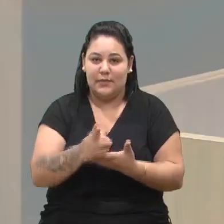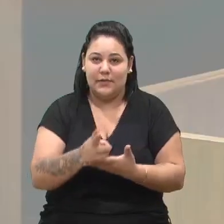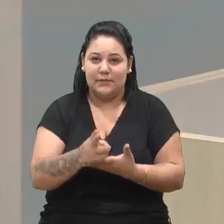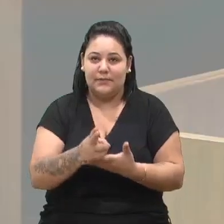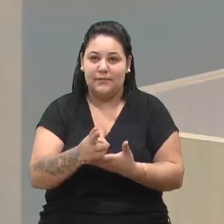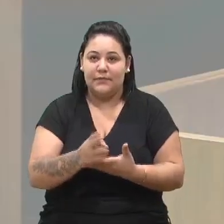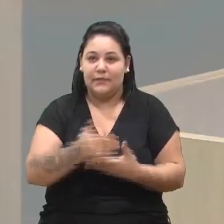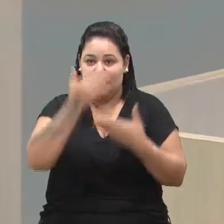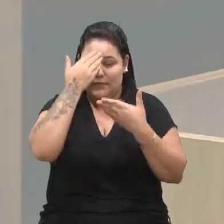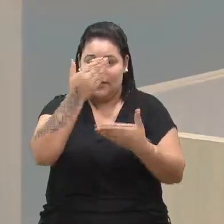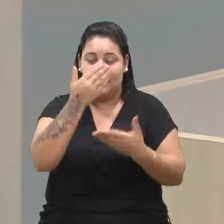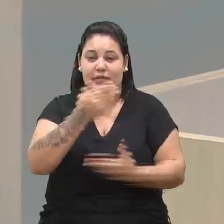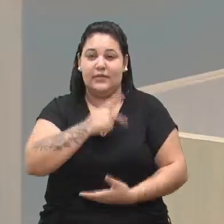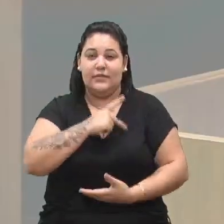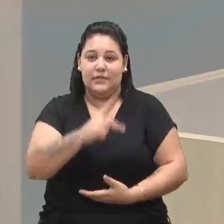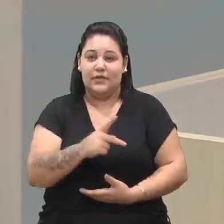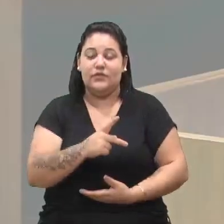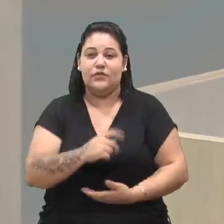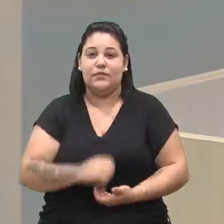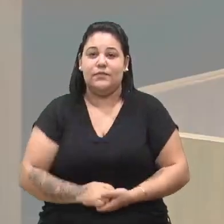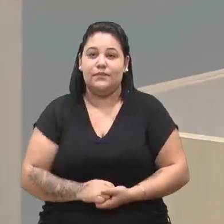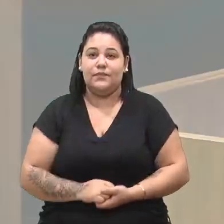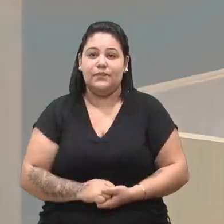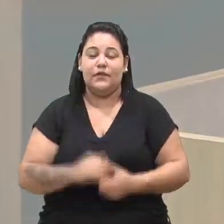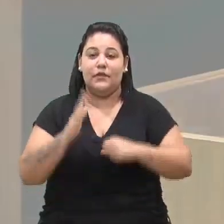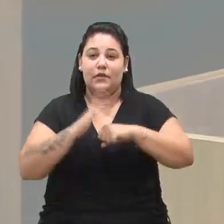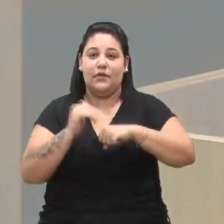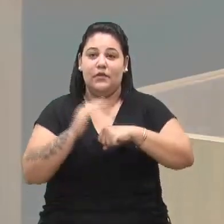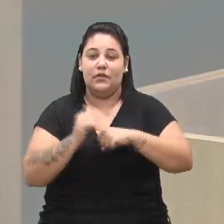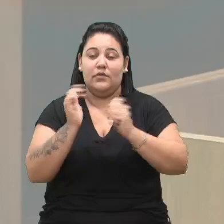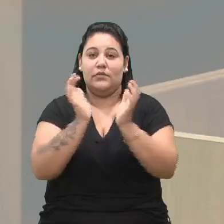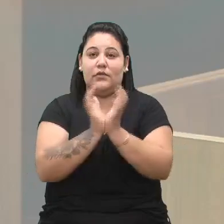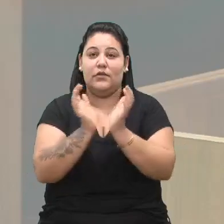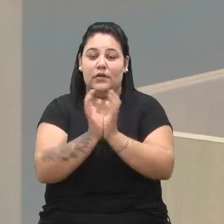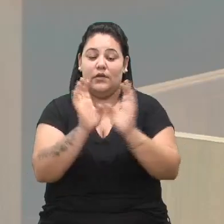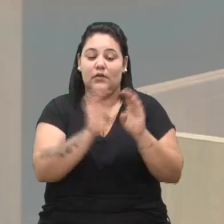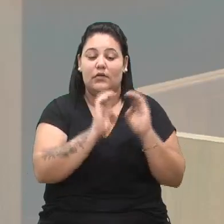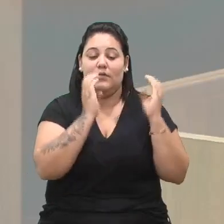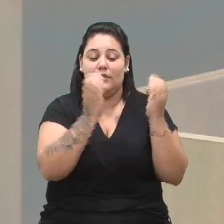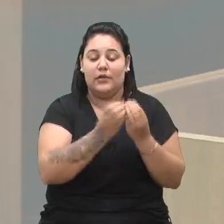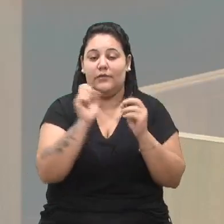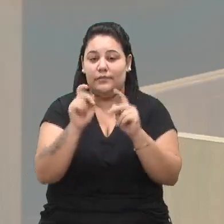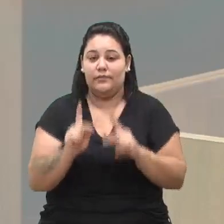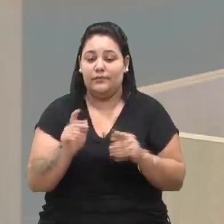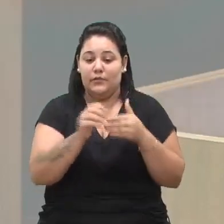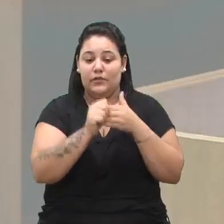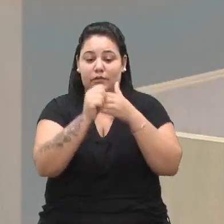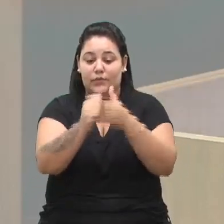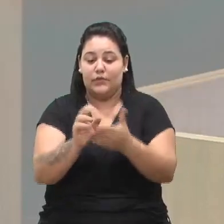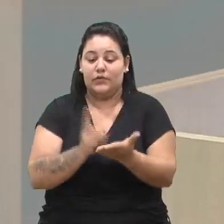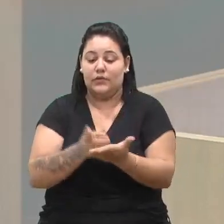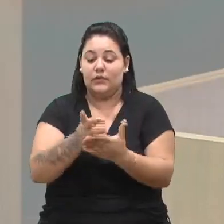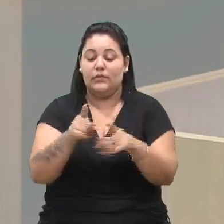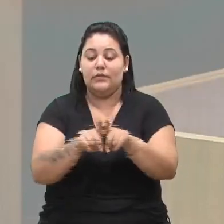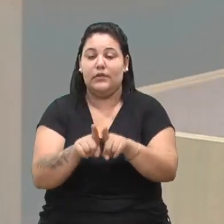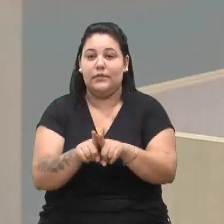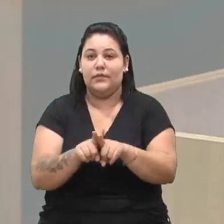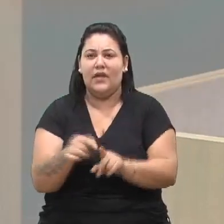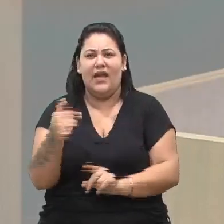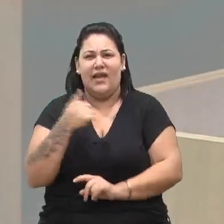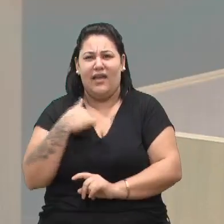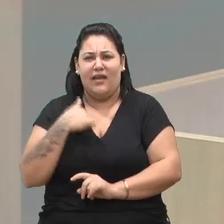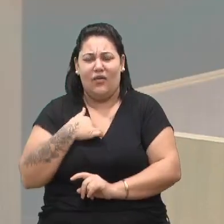Obrigada, senhora presidente, queridos colegas, comunidade que nos acompanha. Eu